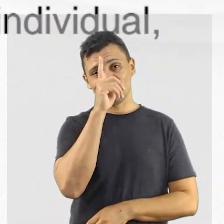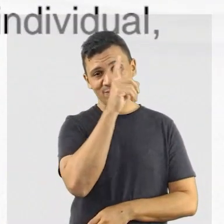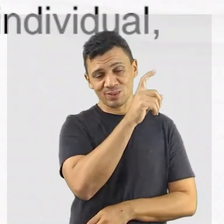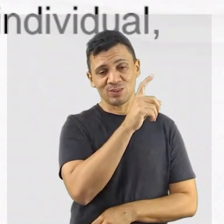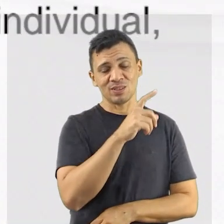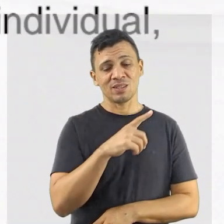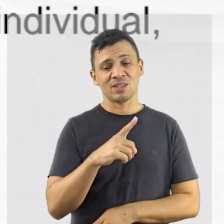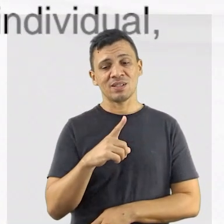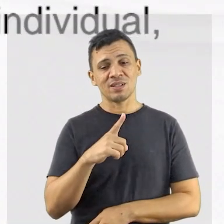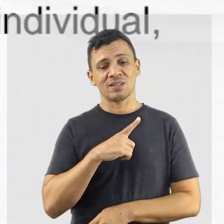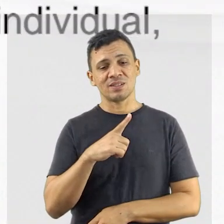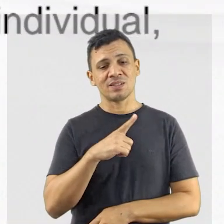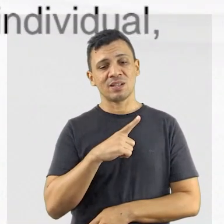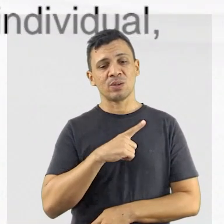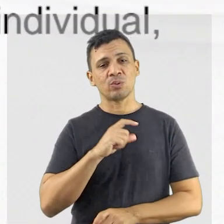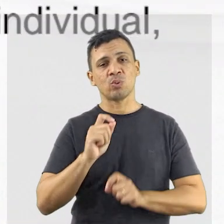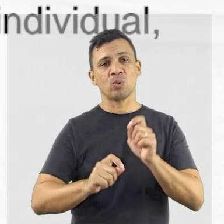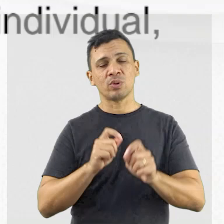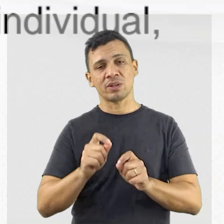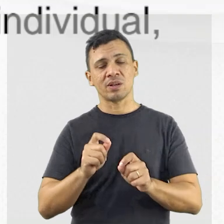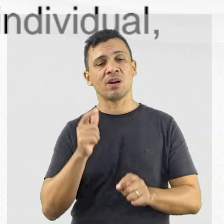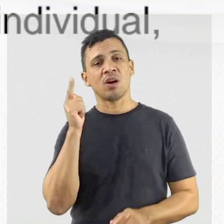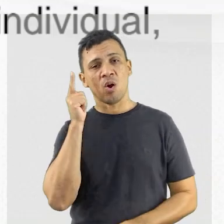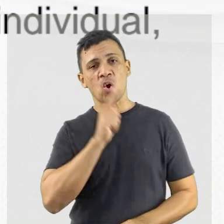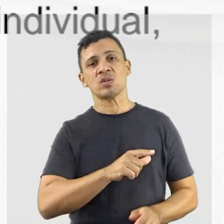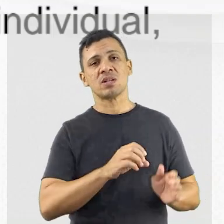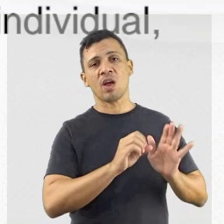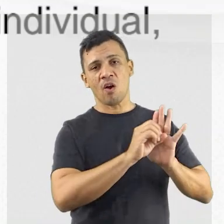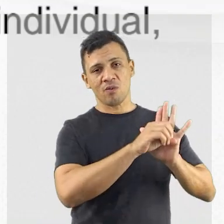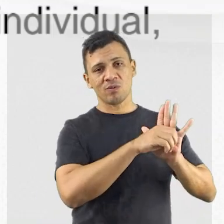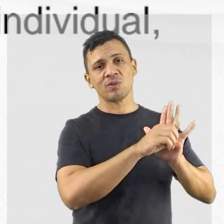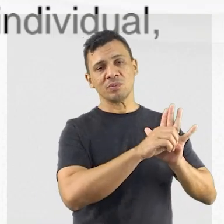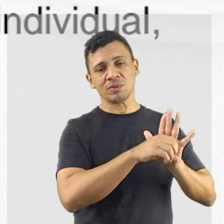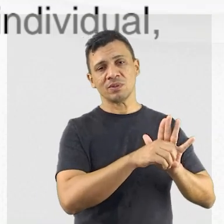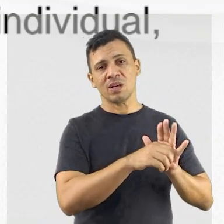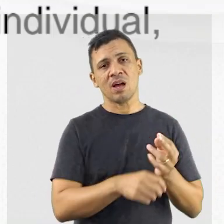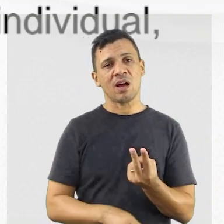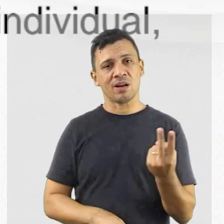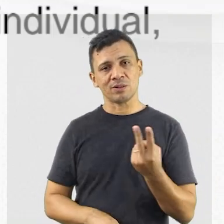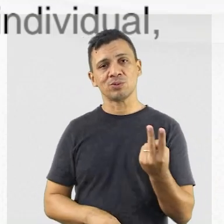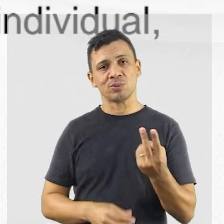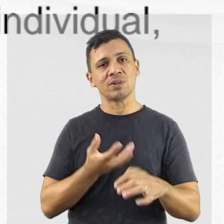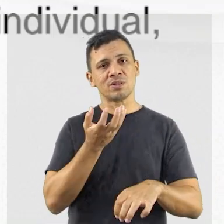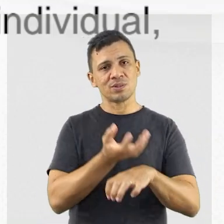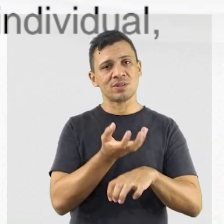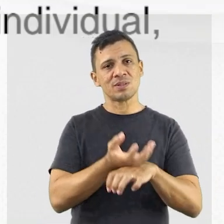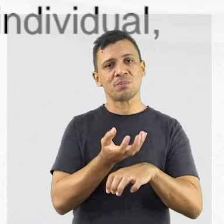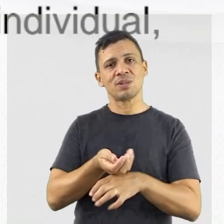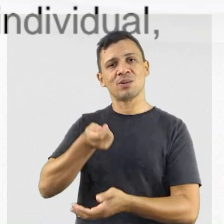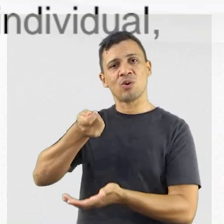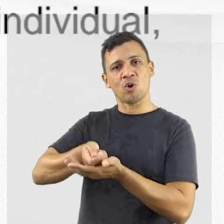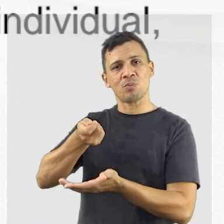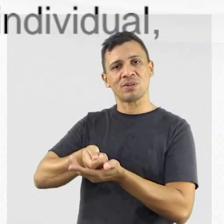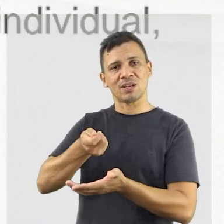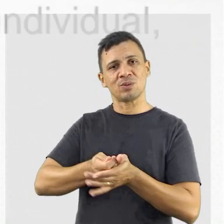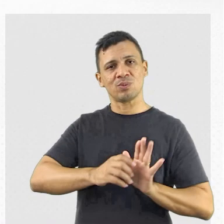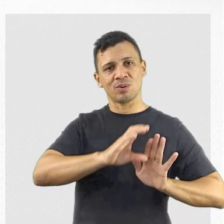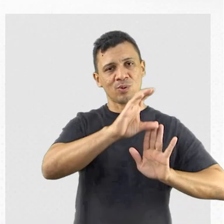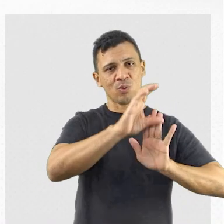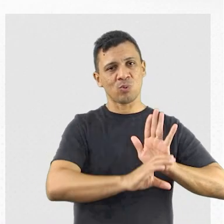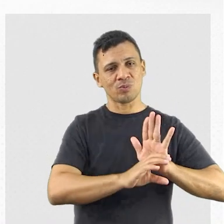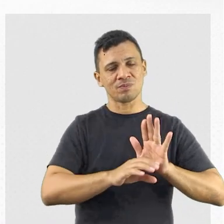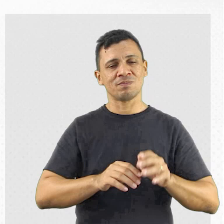Ao contrário de Durkheim e de Marx, Weber valoriza a capacidade de agência do indivíduo, as ações mais individualizadas,